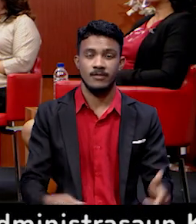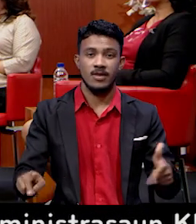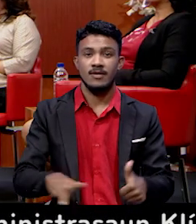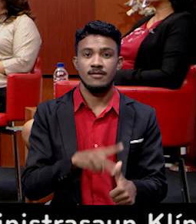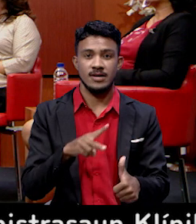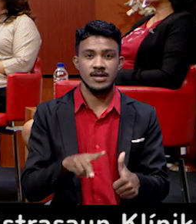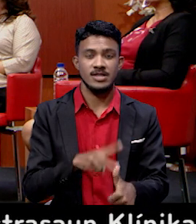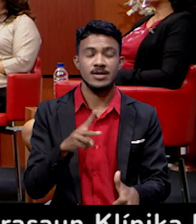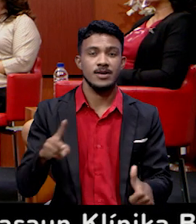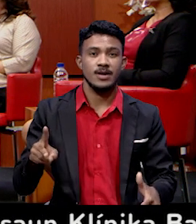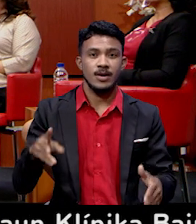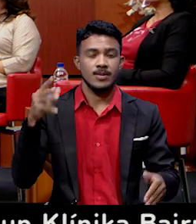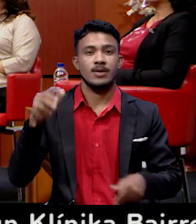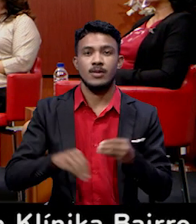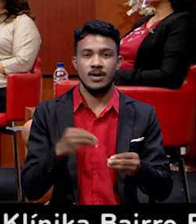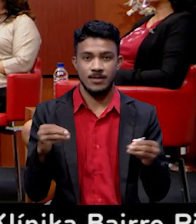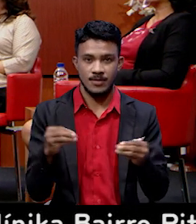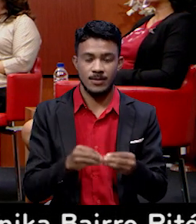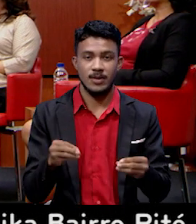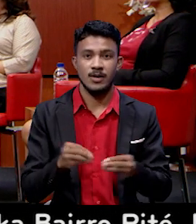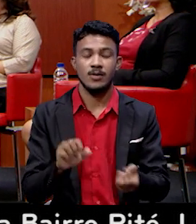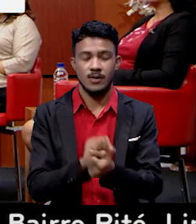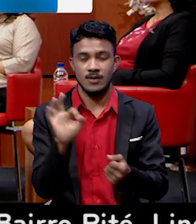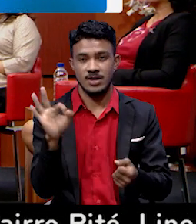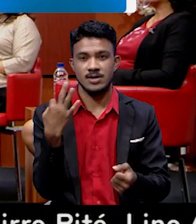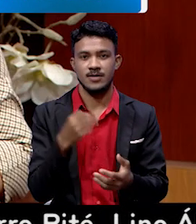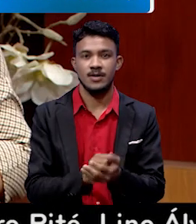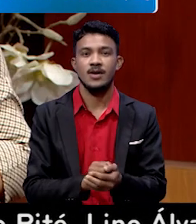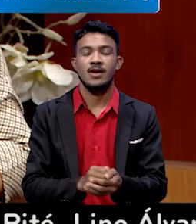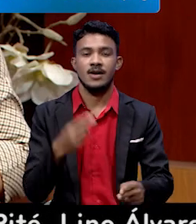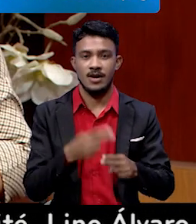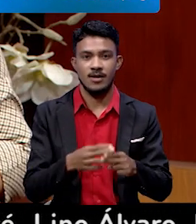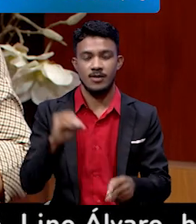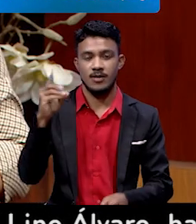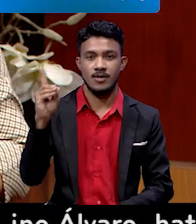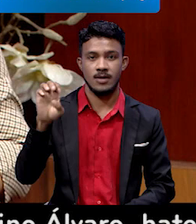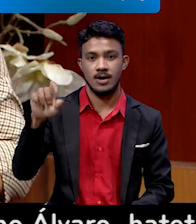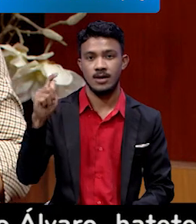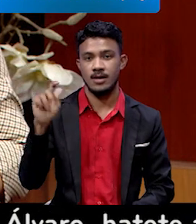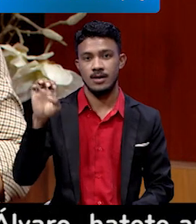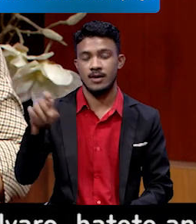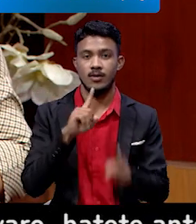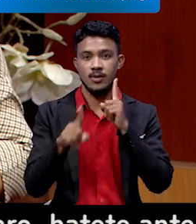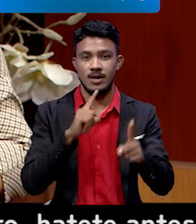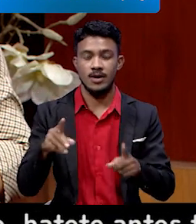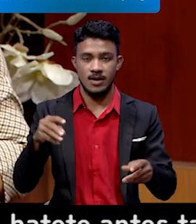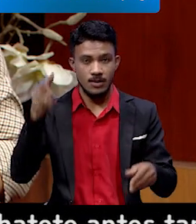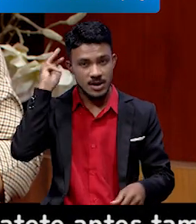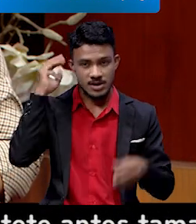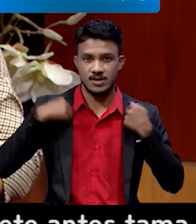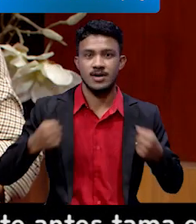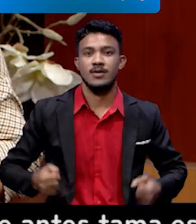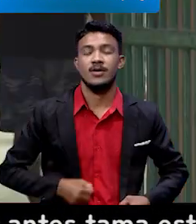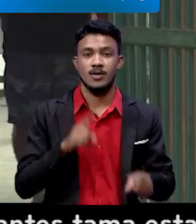Vice-coordenadora Força-Tarefa Prevenção e Mitigação Surto Covid-19, Odete da Silva Viegas Ateten, Ministério de Saúde reconhece